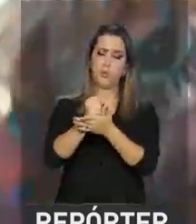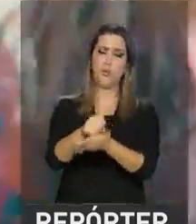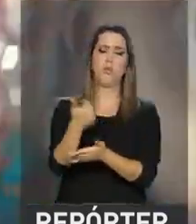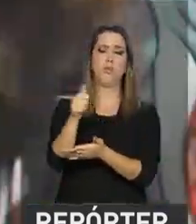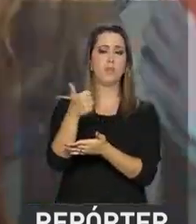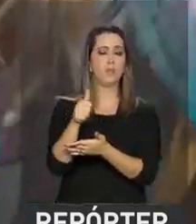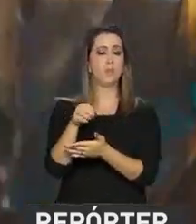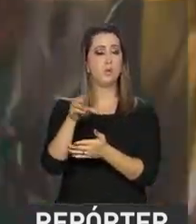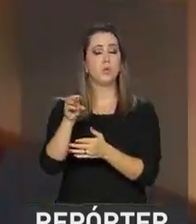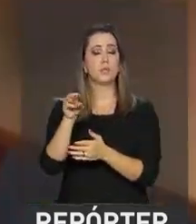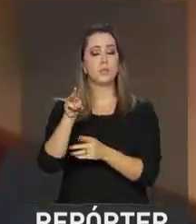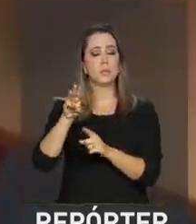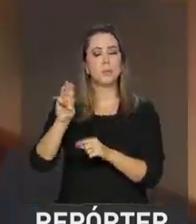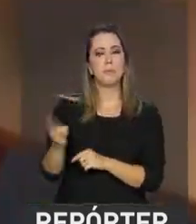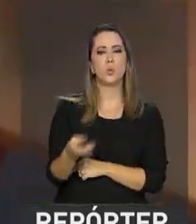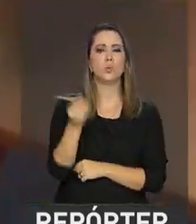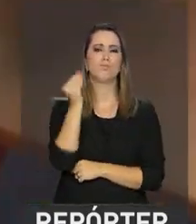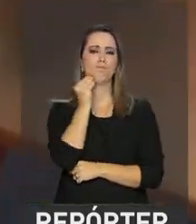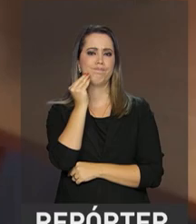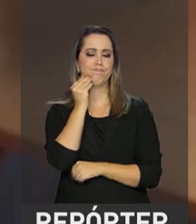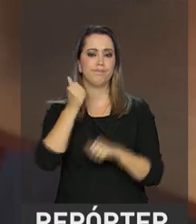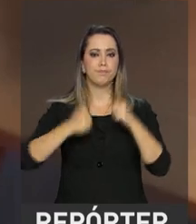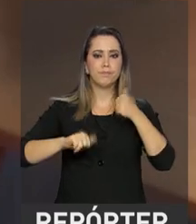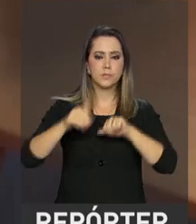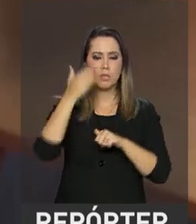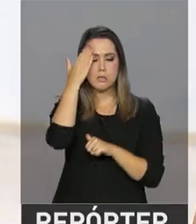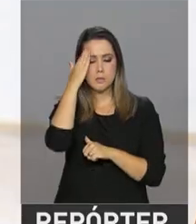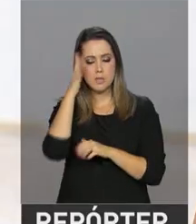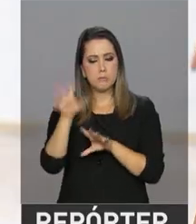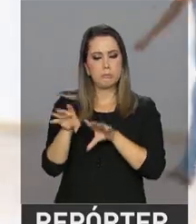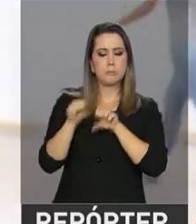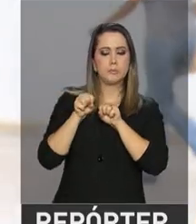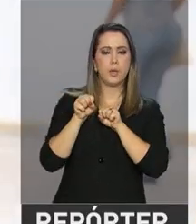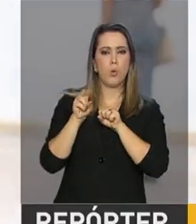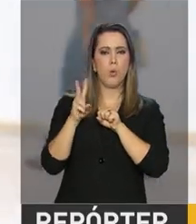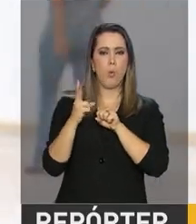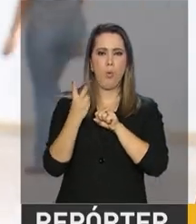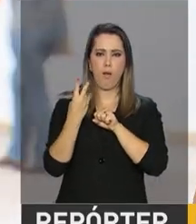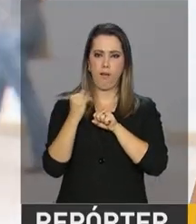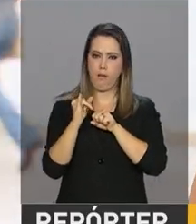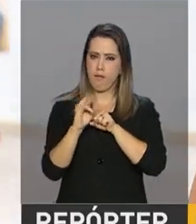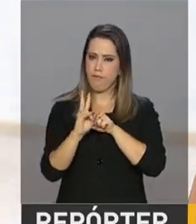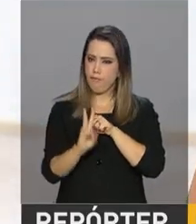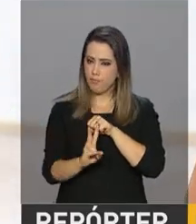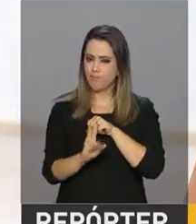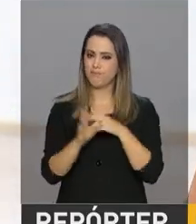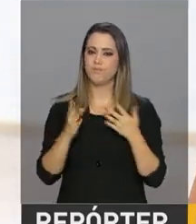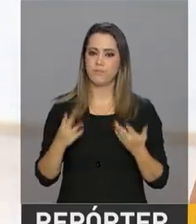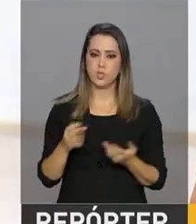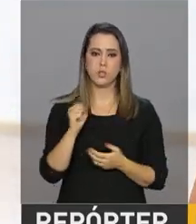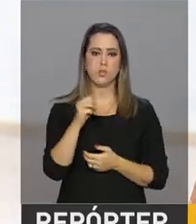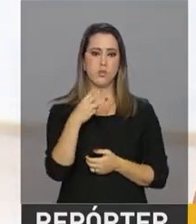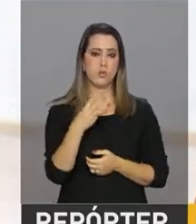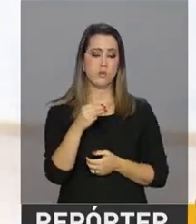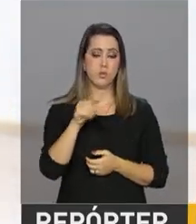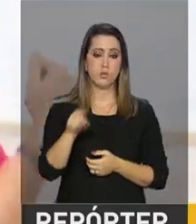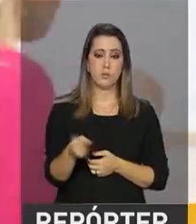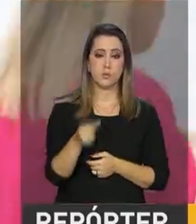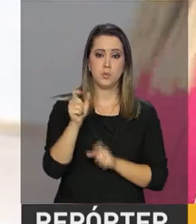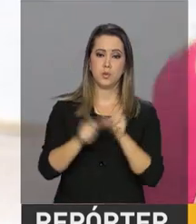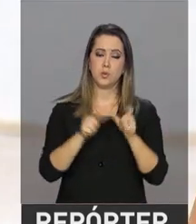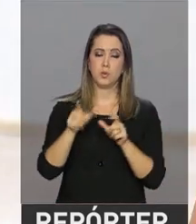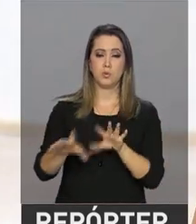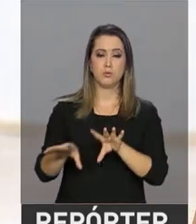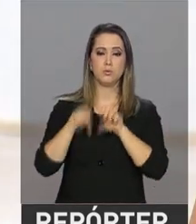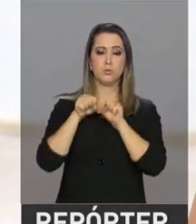milhões de testes rápidos para o diagnóstico do HIV. No Brasil, 830 mil pessoas vivem com o vírus e outras